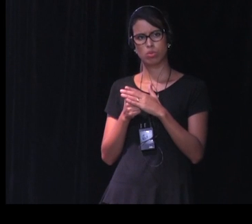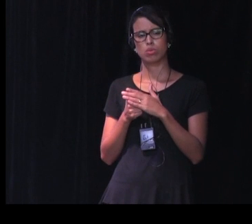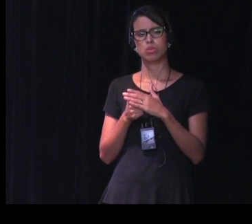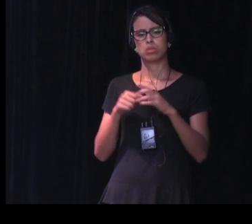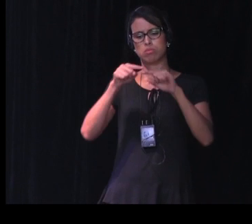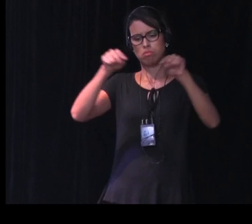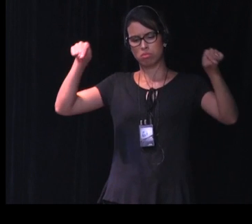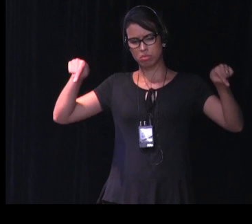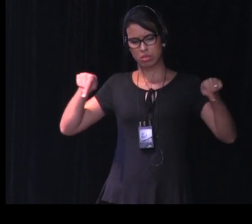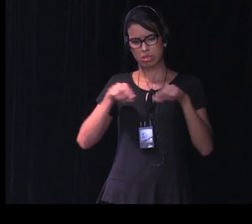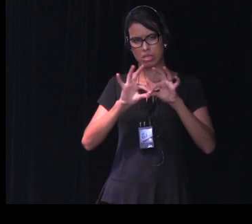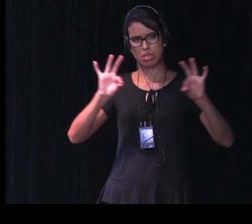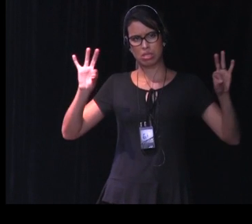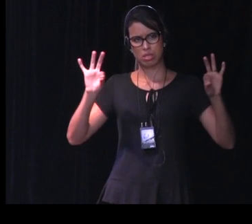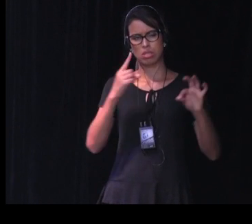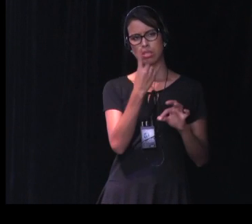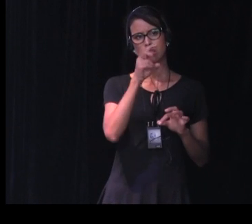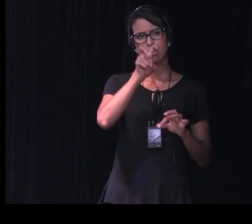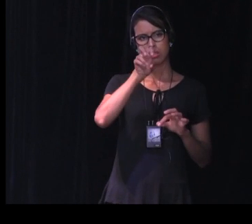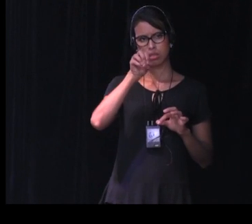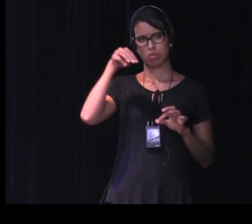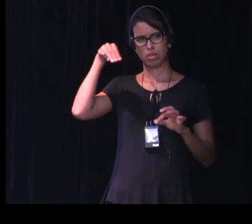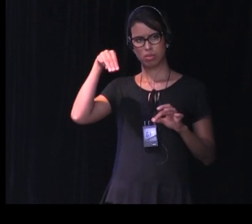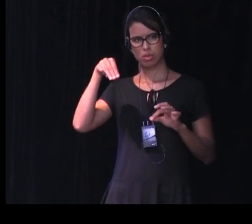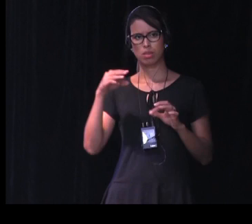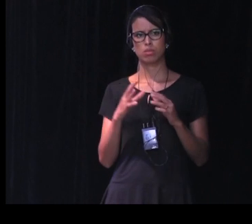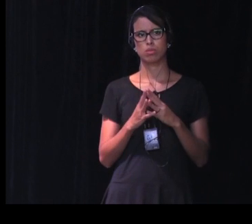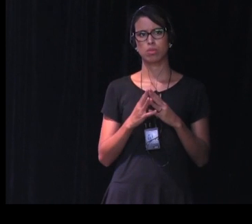Este desenho mede 150 metros.